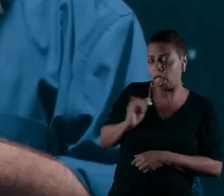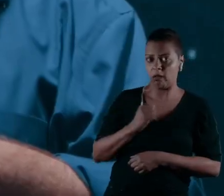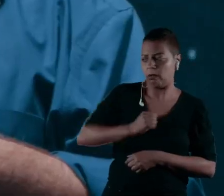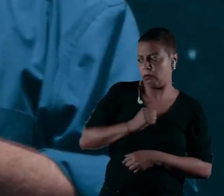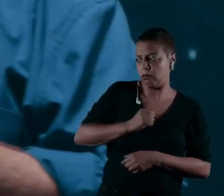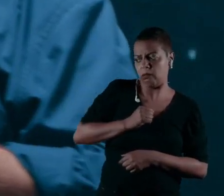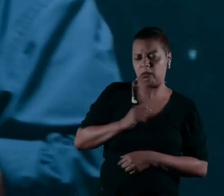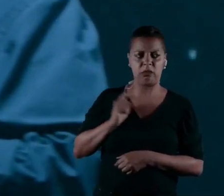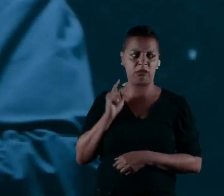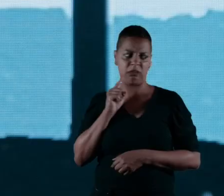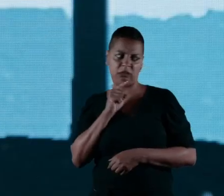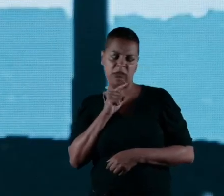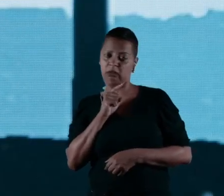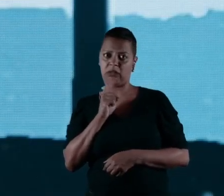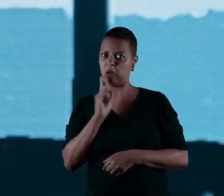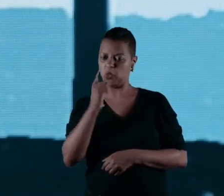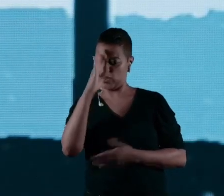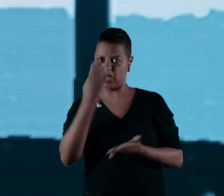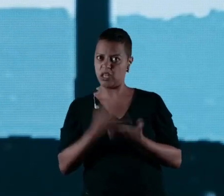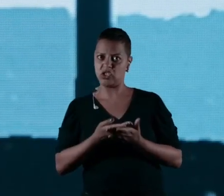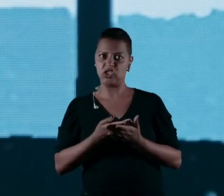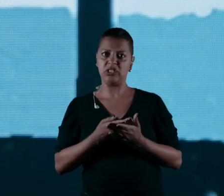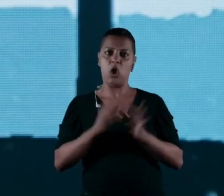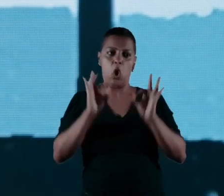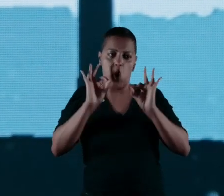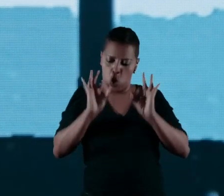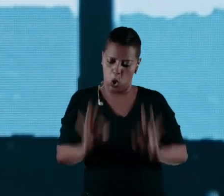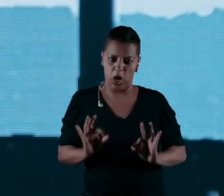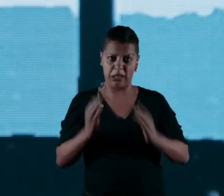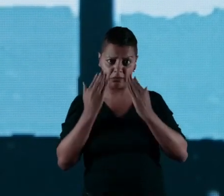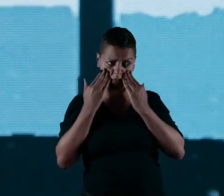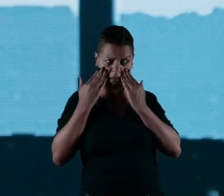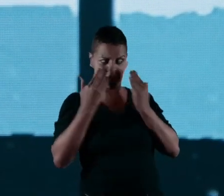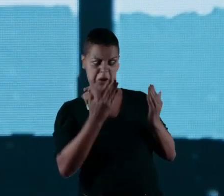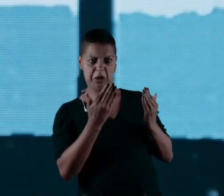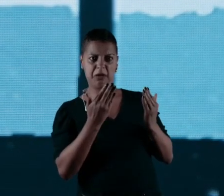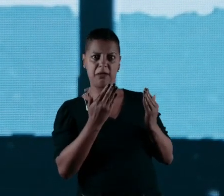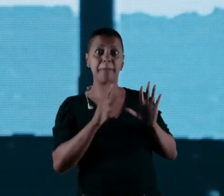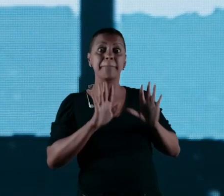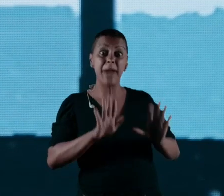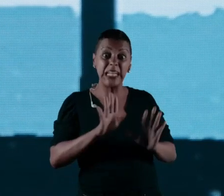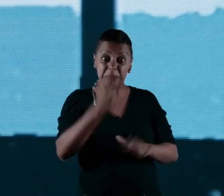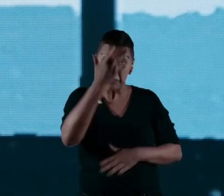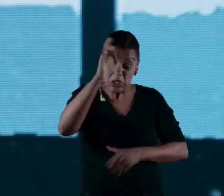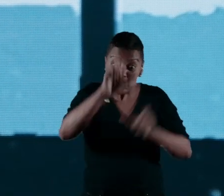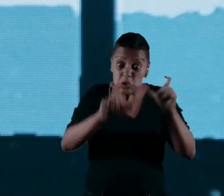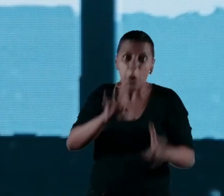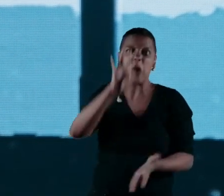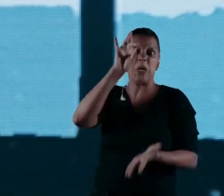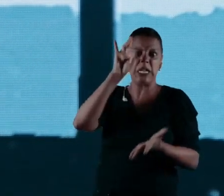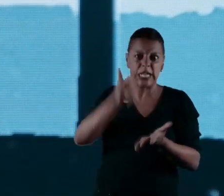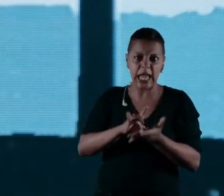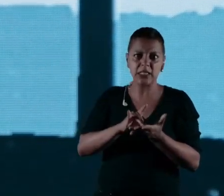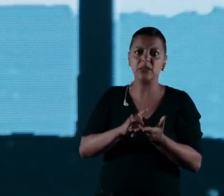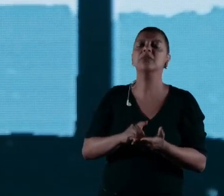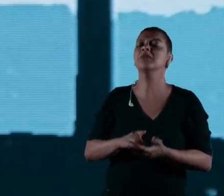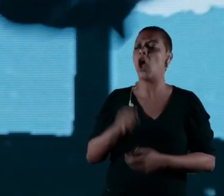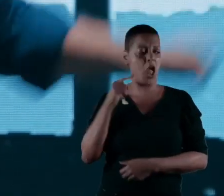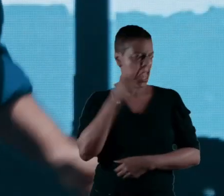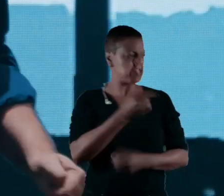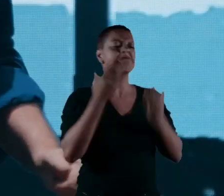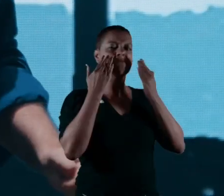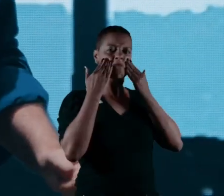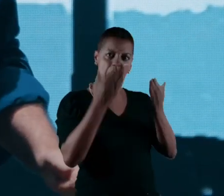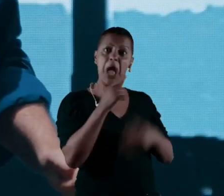outro, um fala para o outro. Pode chamar, porque este é honesto. O que ele prometeu, ele